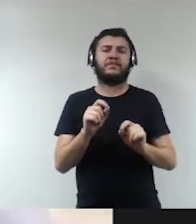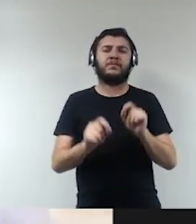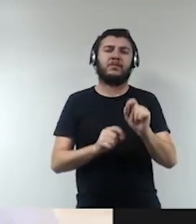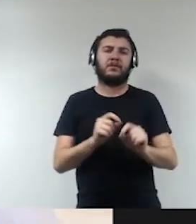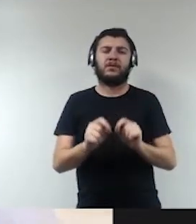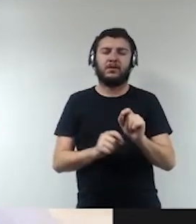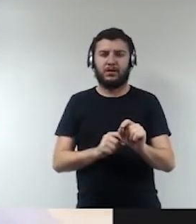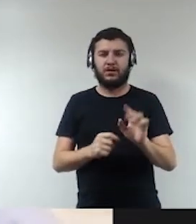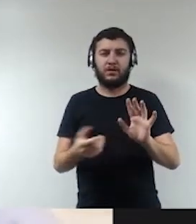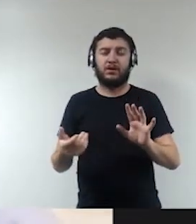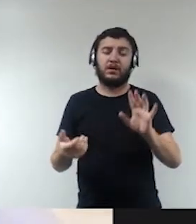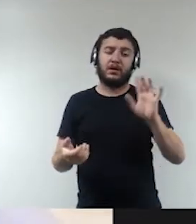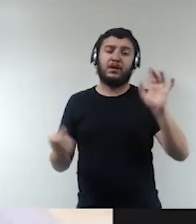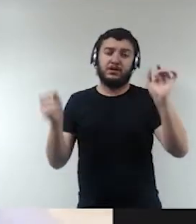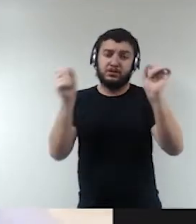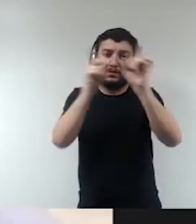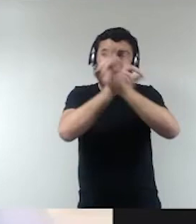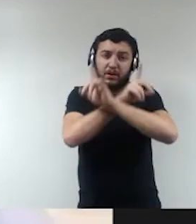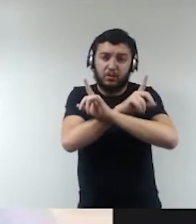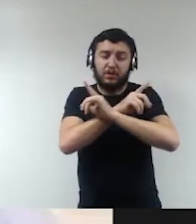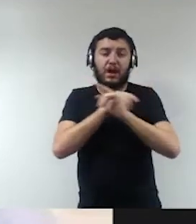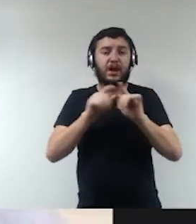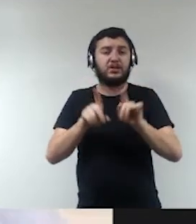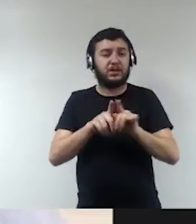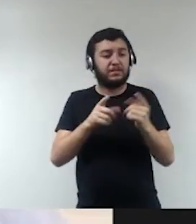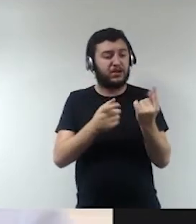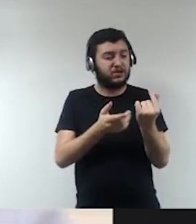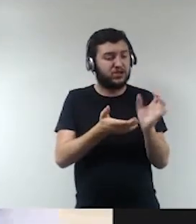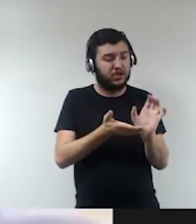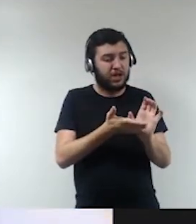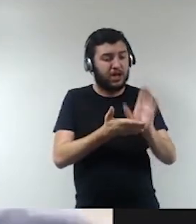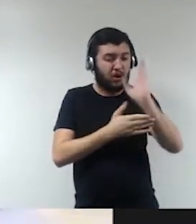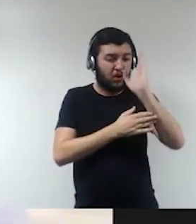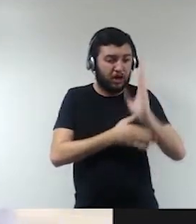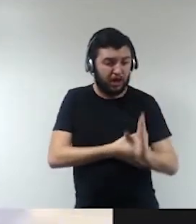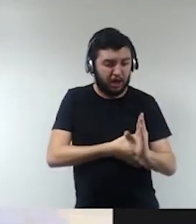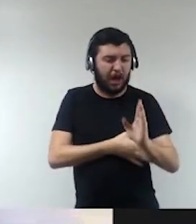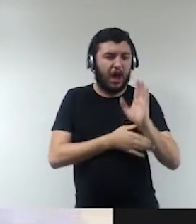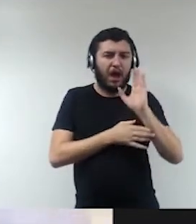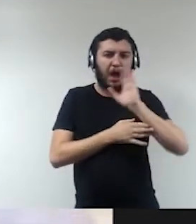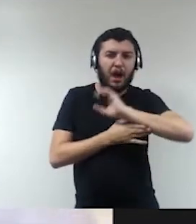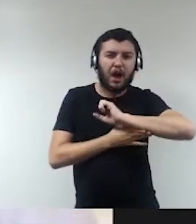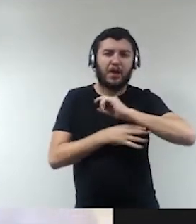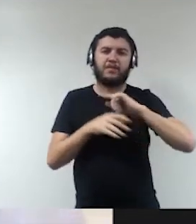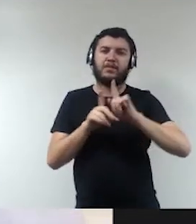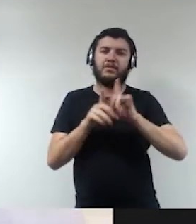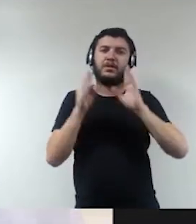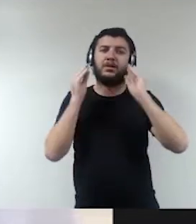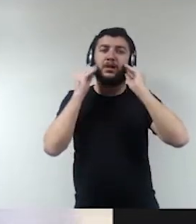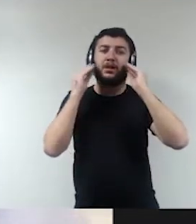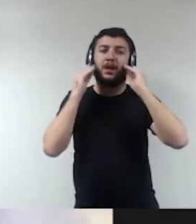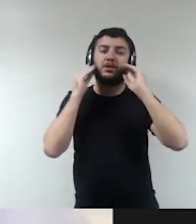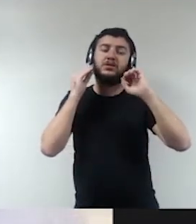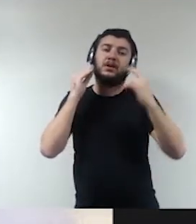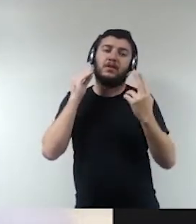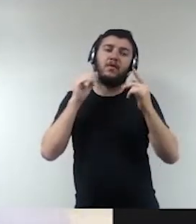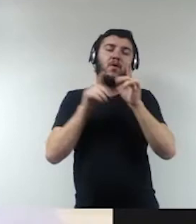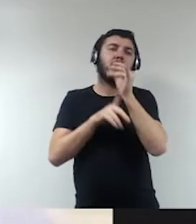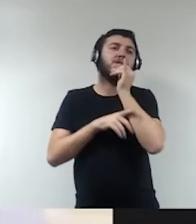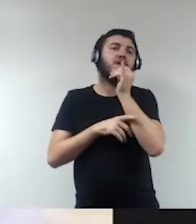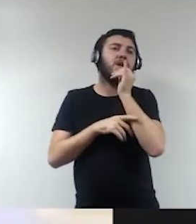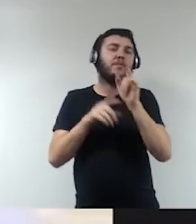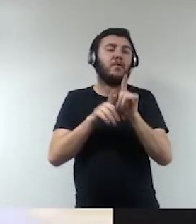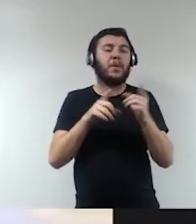de dificuldade de caixa imediato, com sucessivas tentativas ou êxitos de penhora